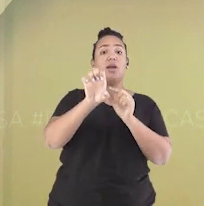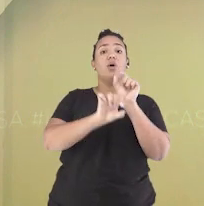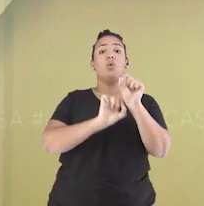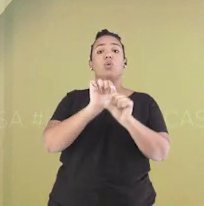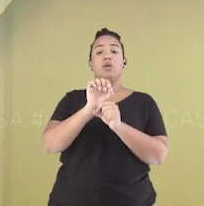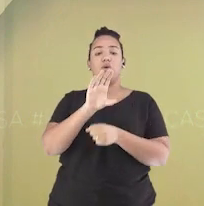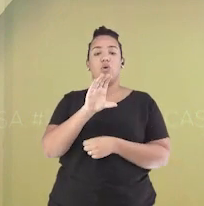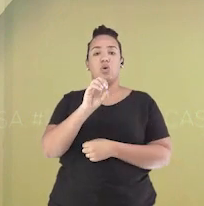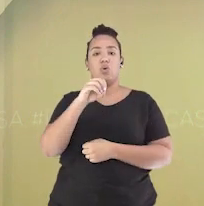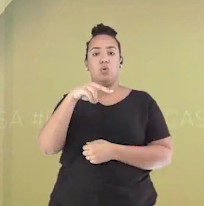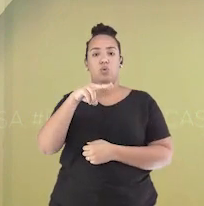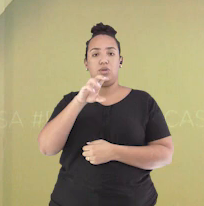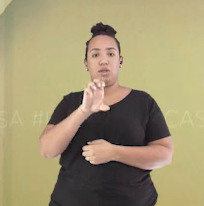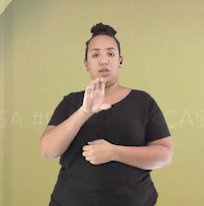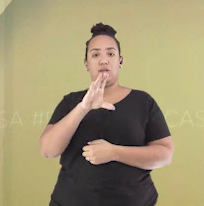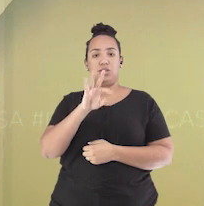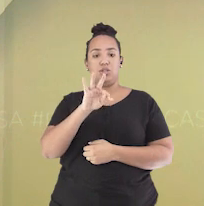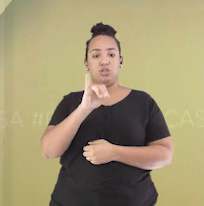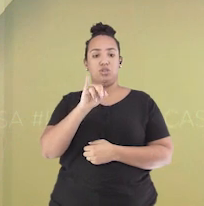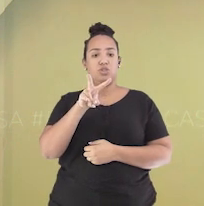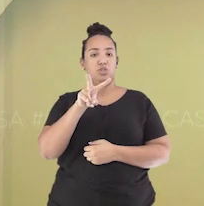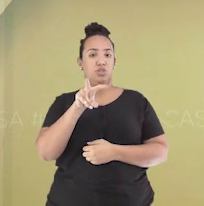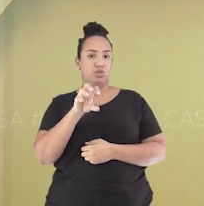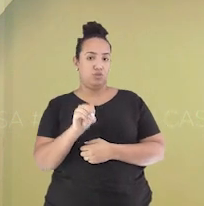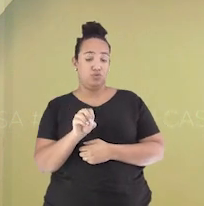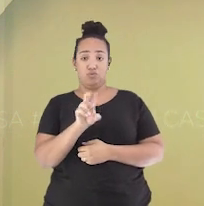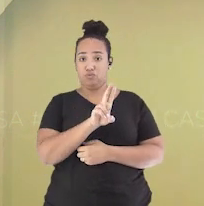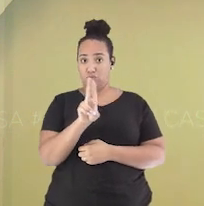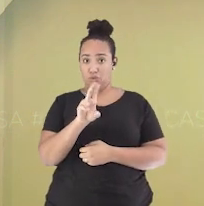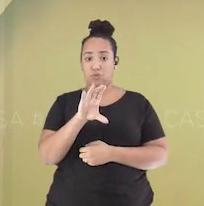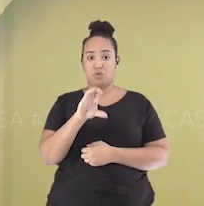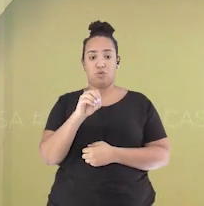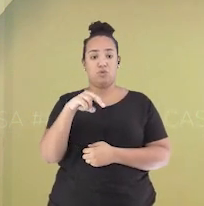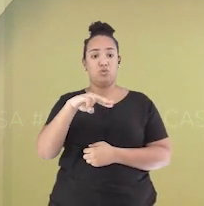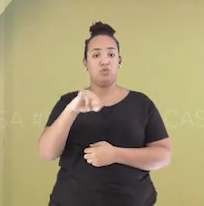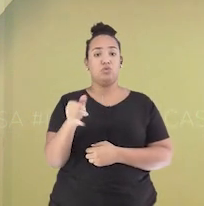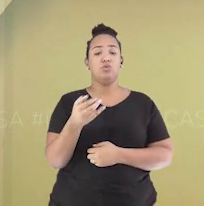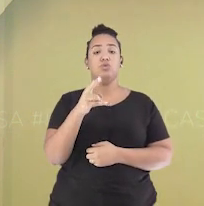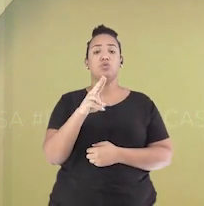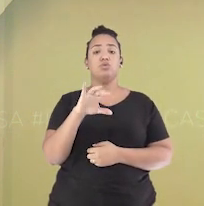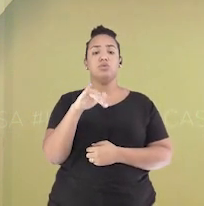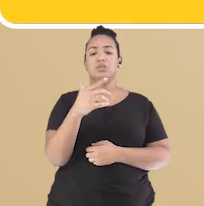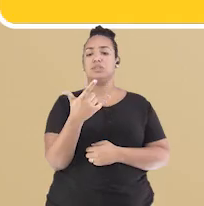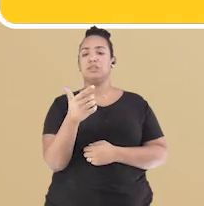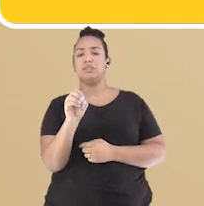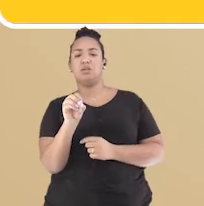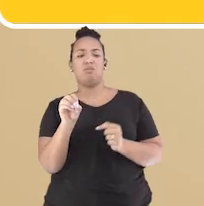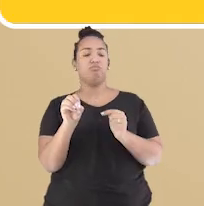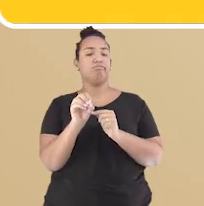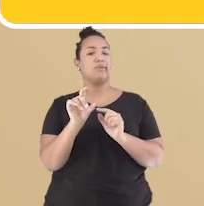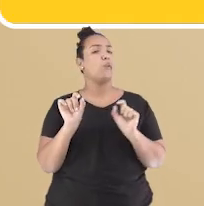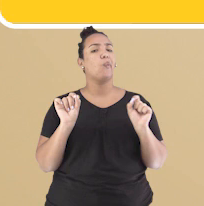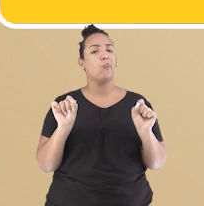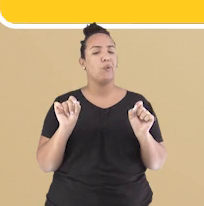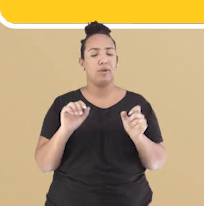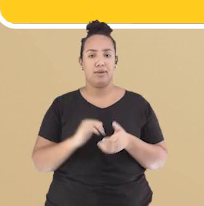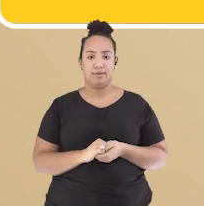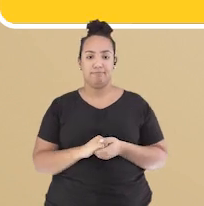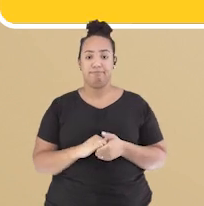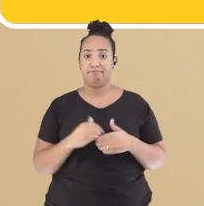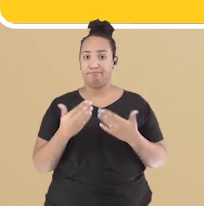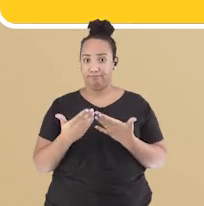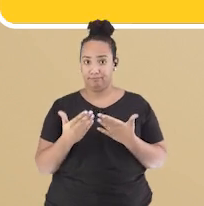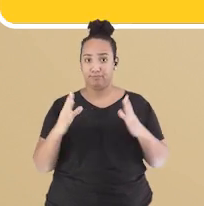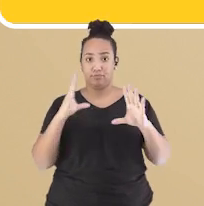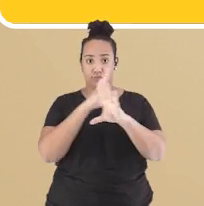conectivo, conhecido como conjunção. Mas, professor, o que é a conjunção? Conjunção é um termo